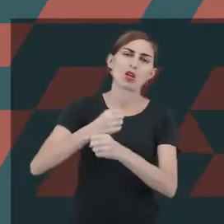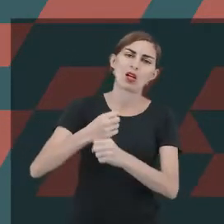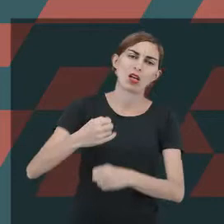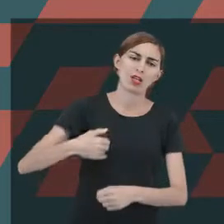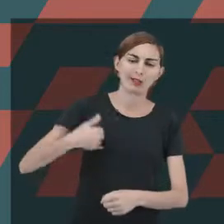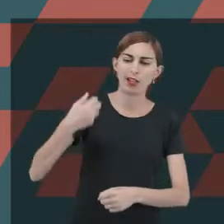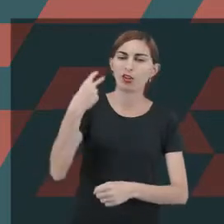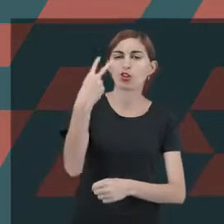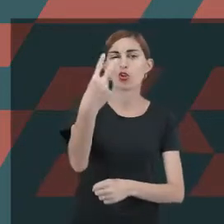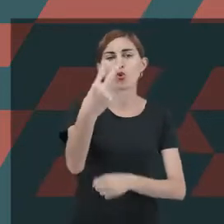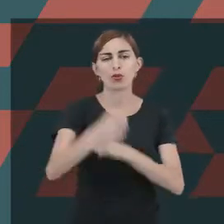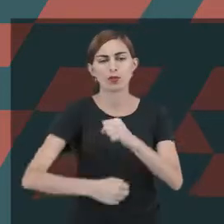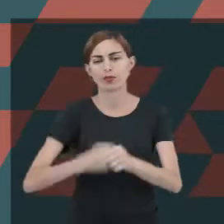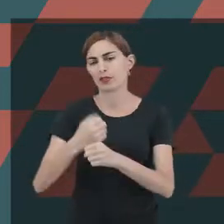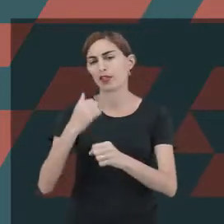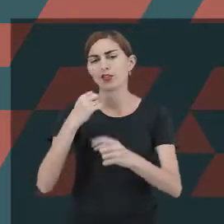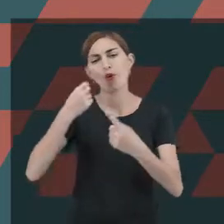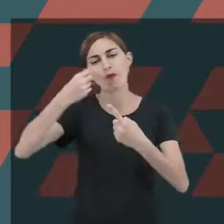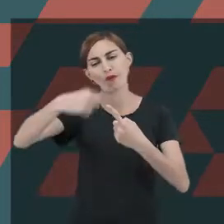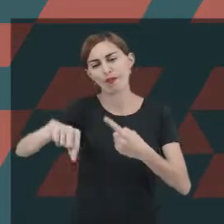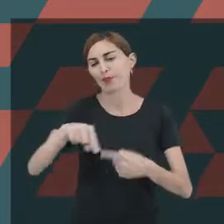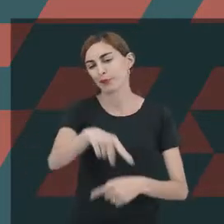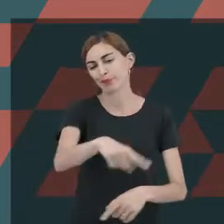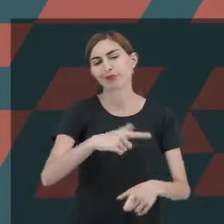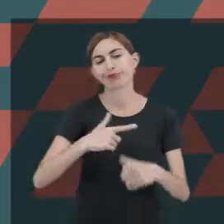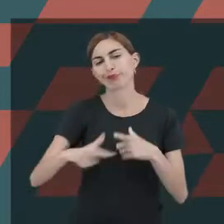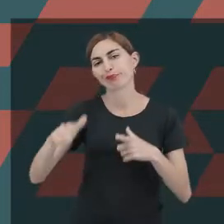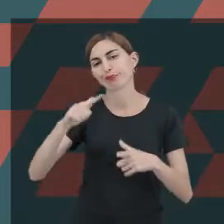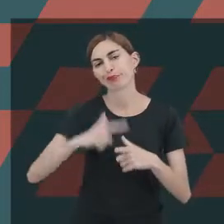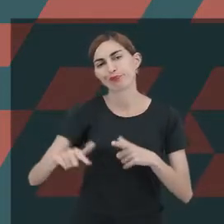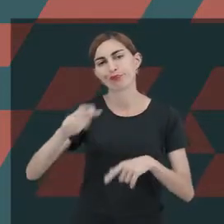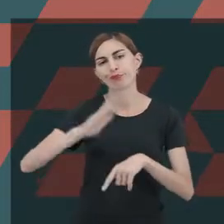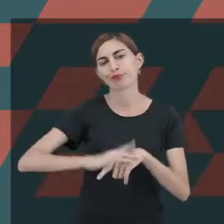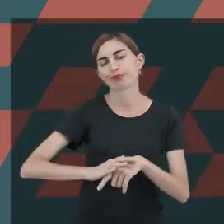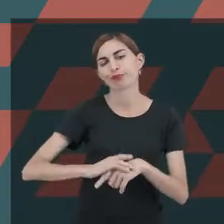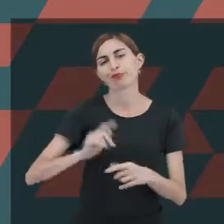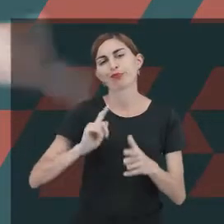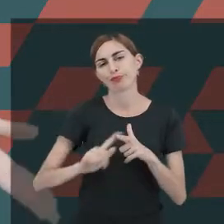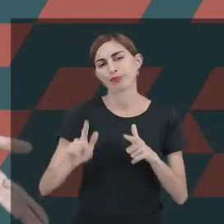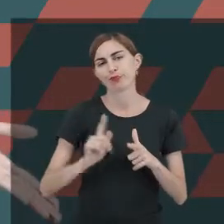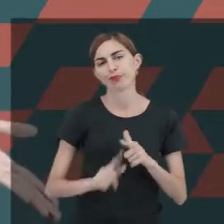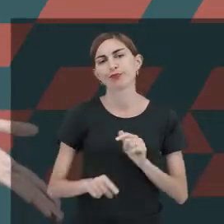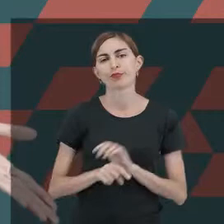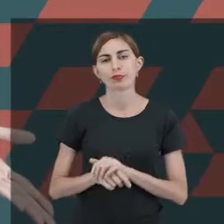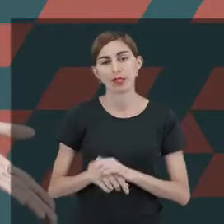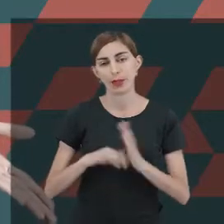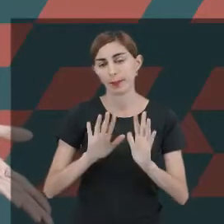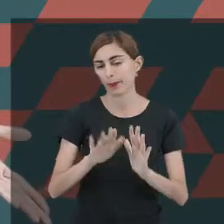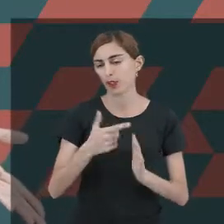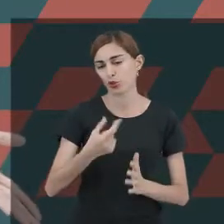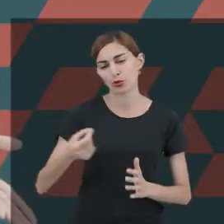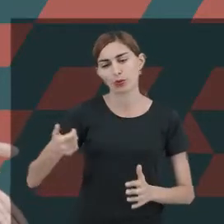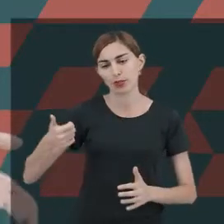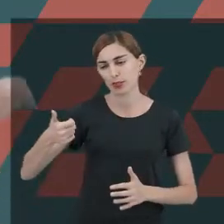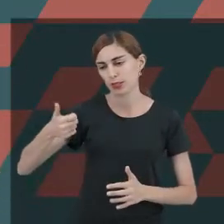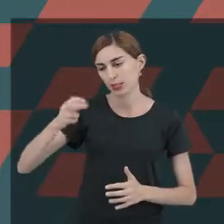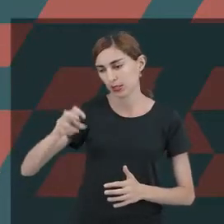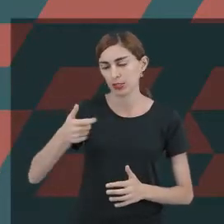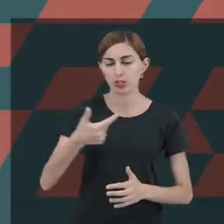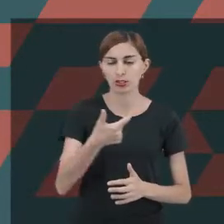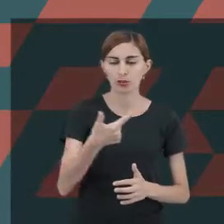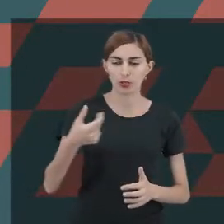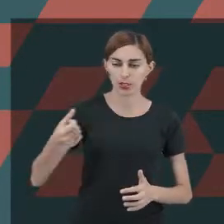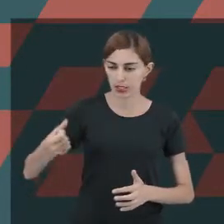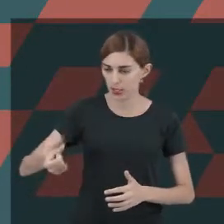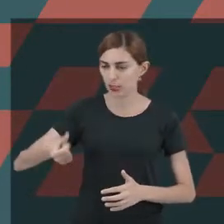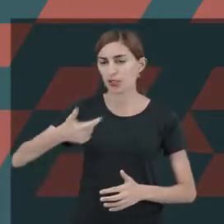anos depois. Então esses casos na realidade foram notificados em 2017 e 2018, mas que não nasceram no ano de 2017 e 2018. E aí